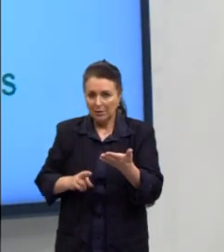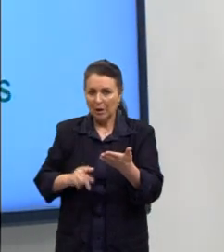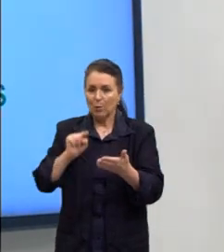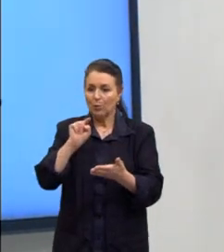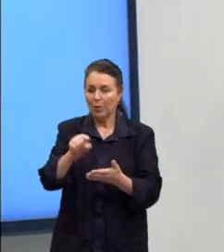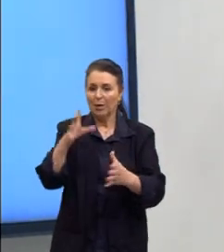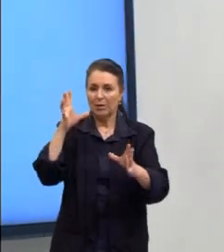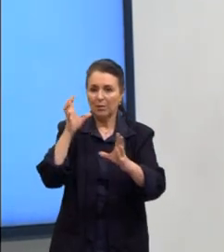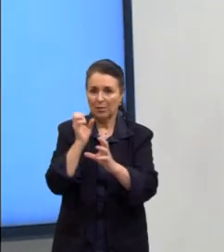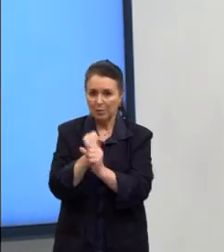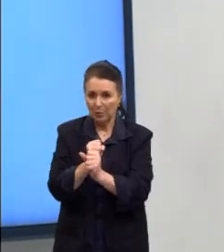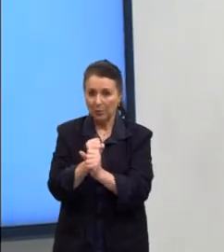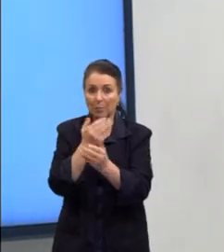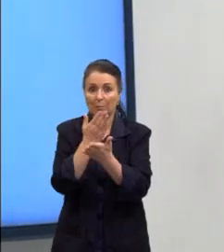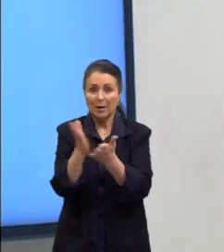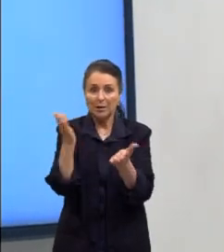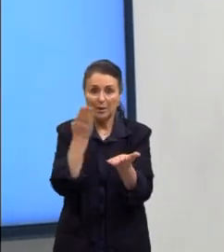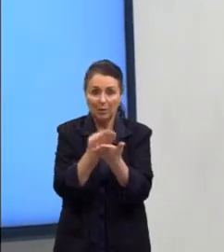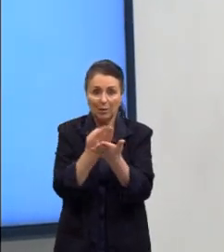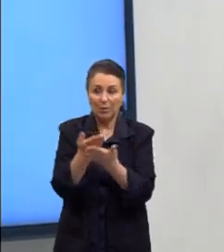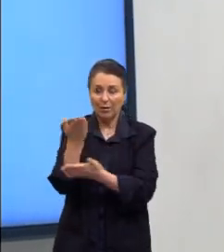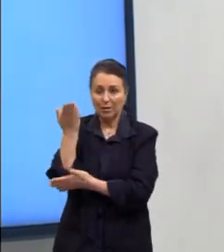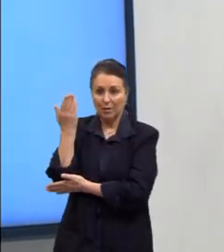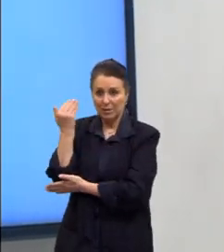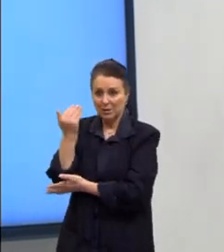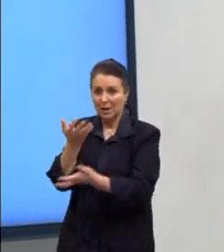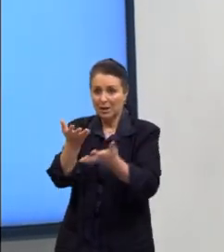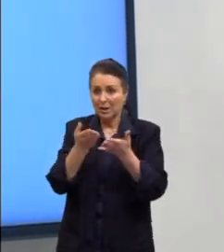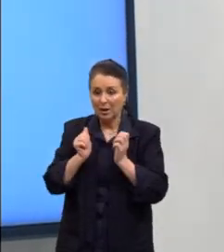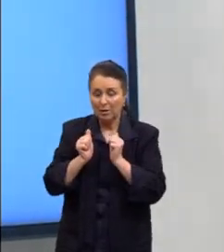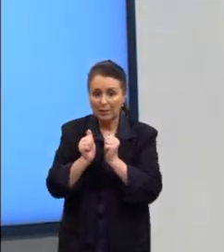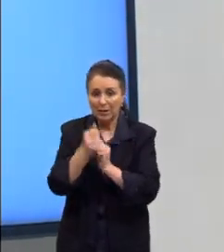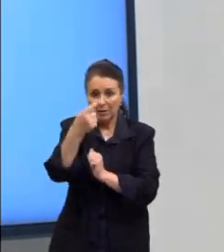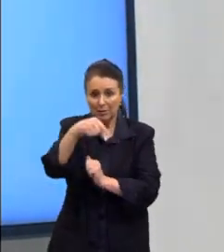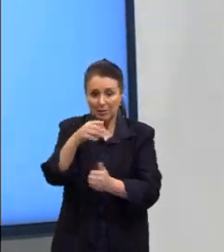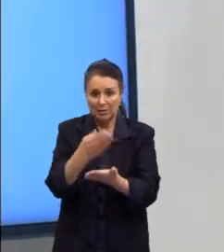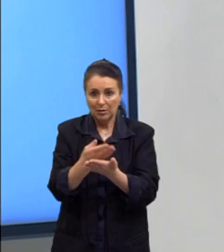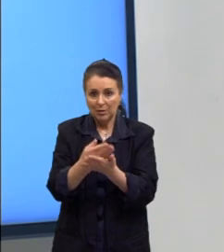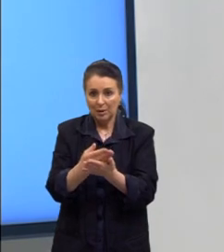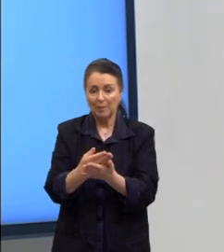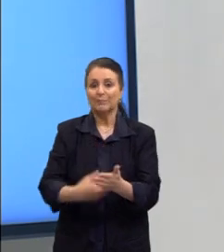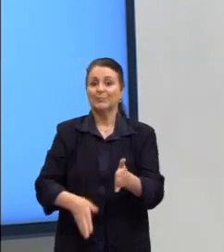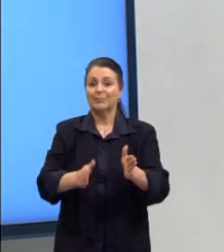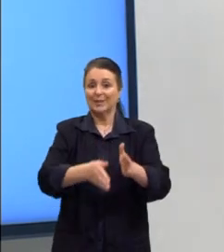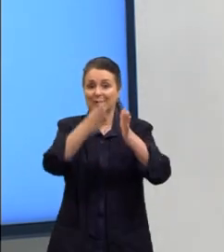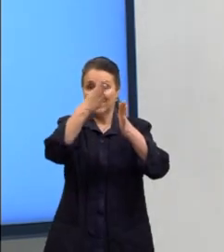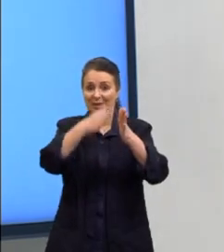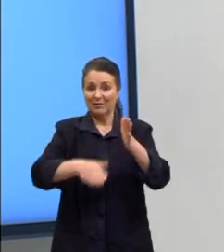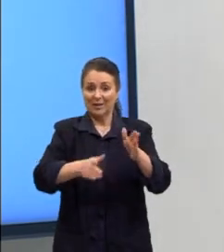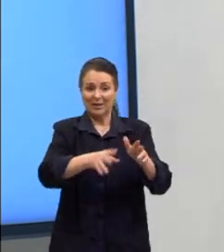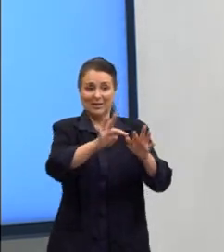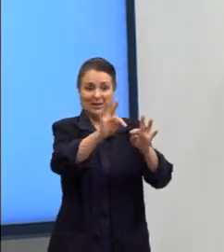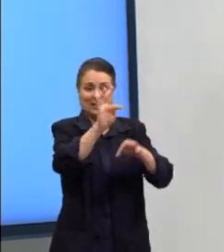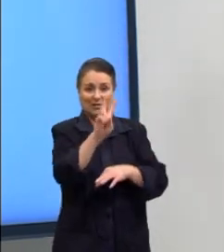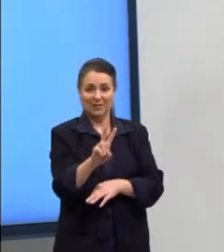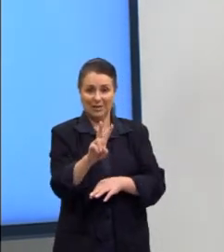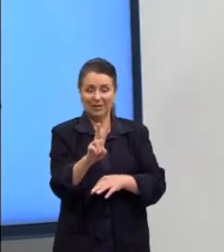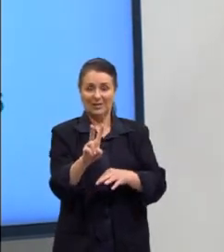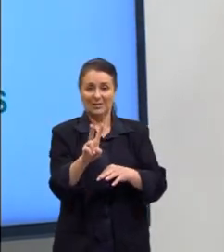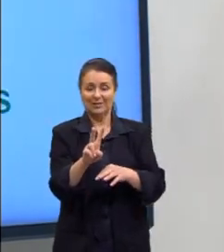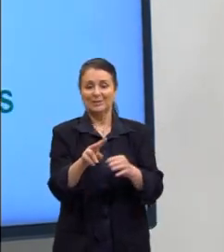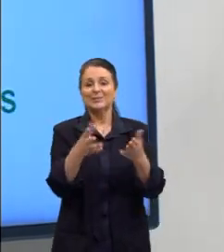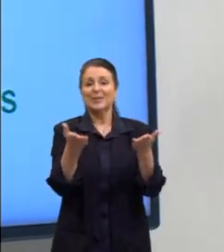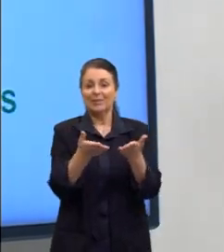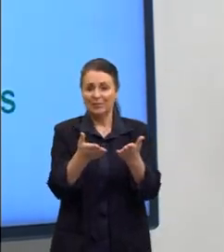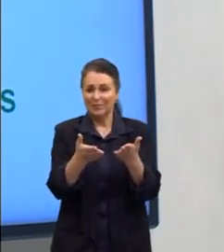nota mil se tu perdeu as aulas anteriores e quer acompanhar as próximas canal da TV Seduc RS fica ligado com a gente